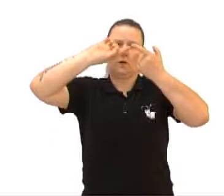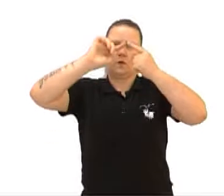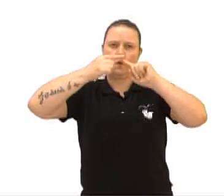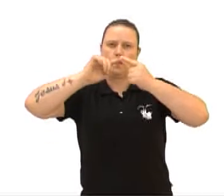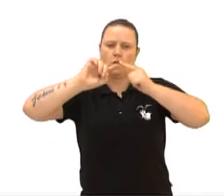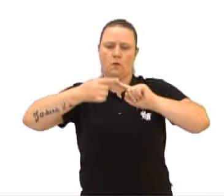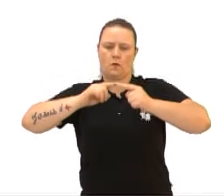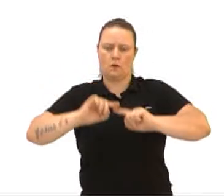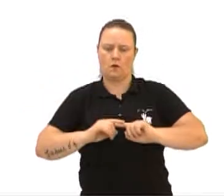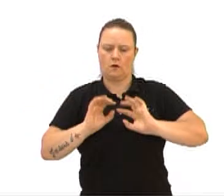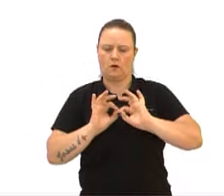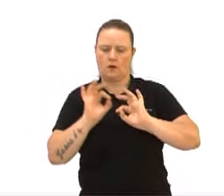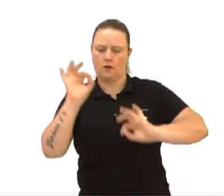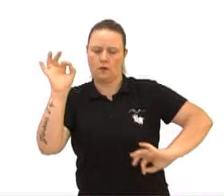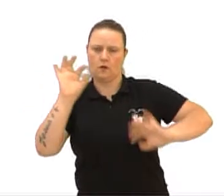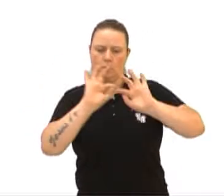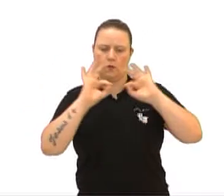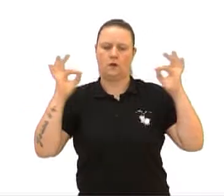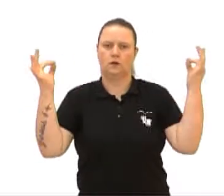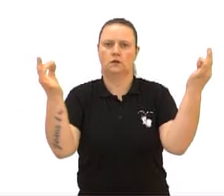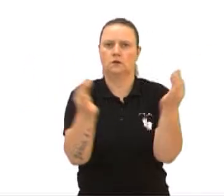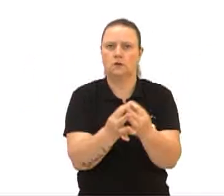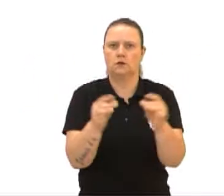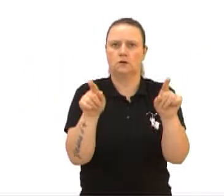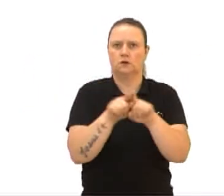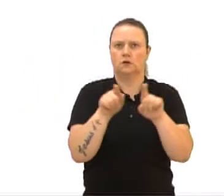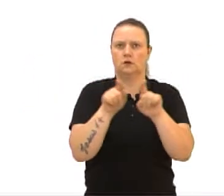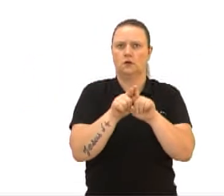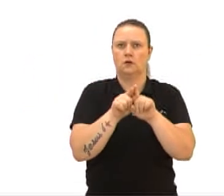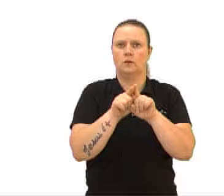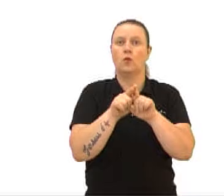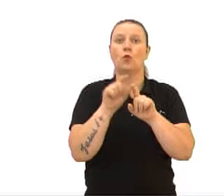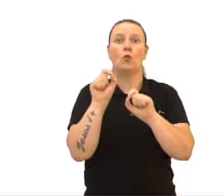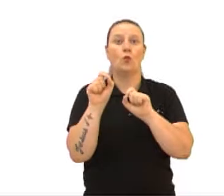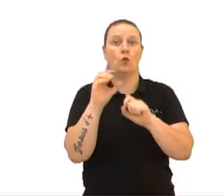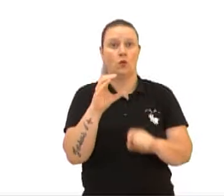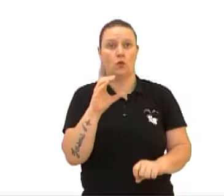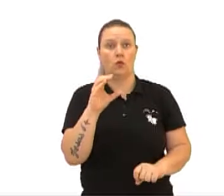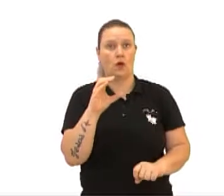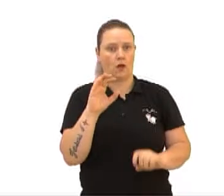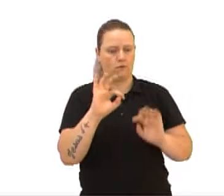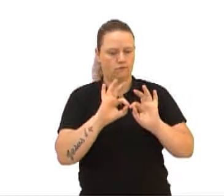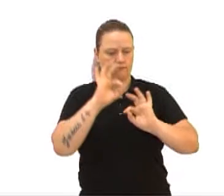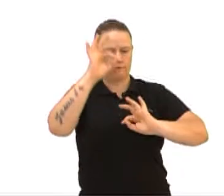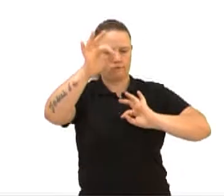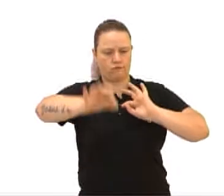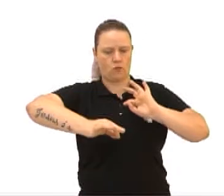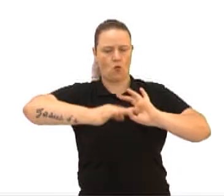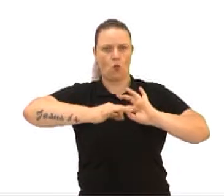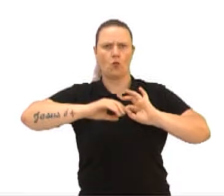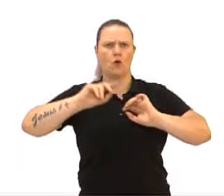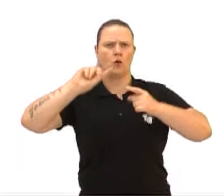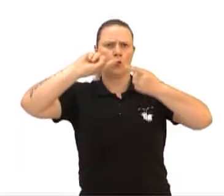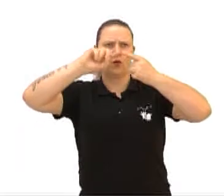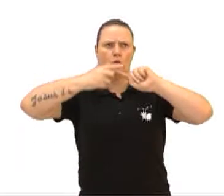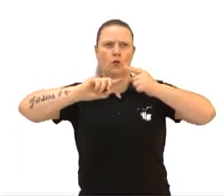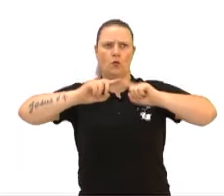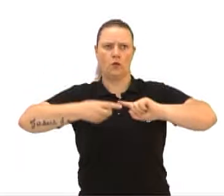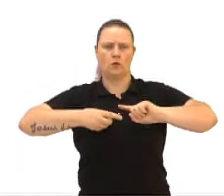entre a medida do diâmetro e o comprimento da circunferência. Grava isso aí. Essa relação é